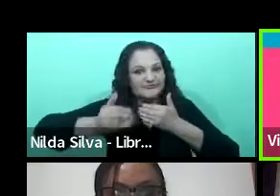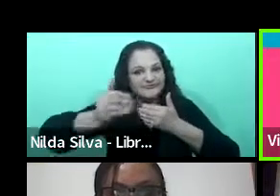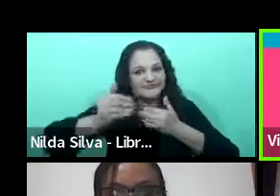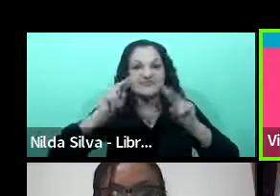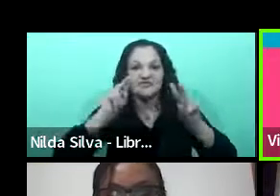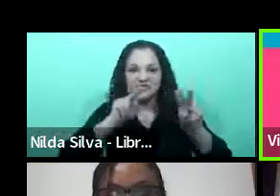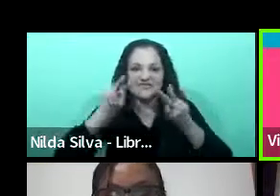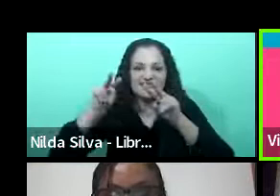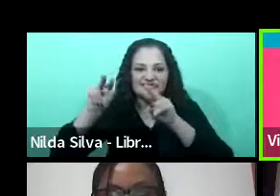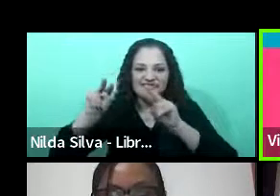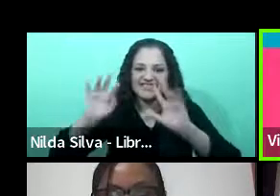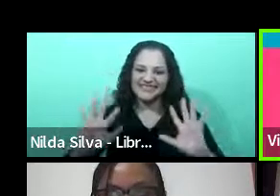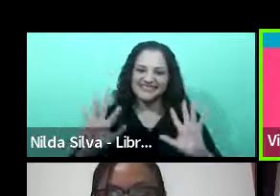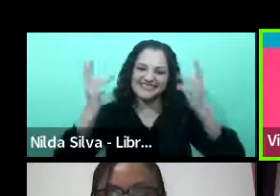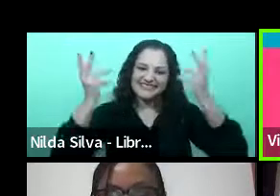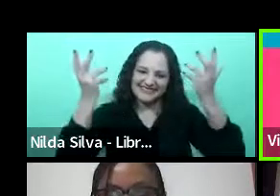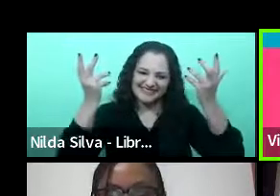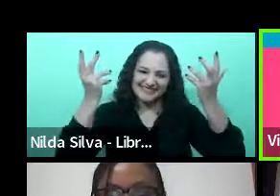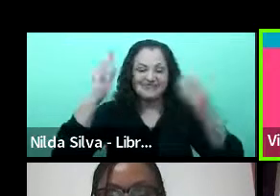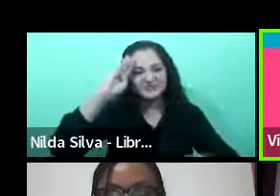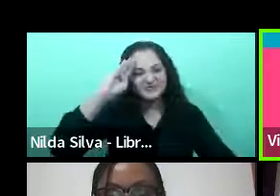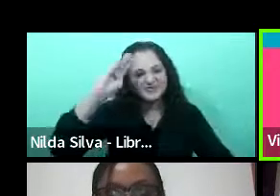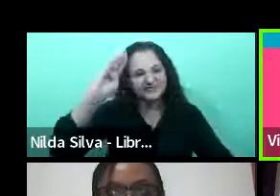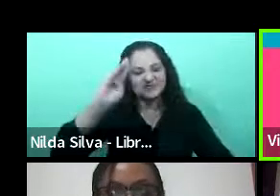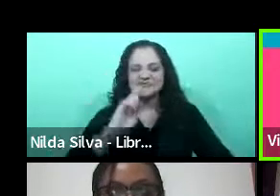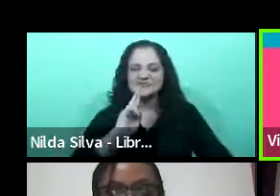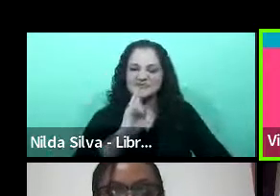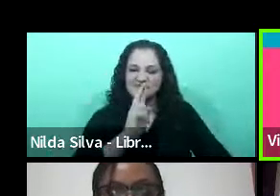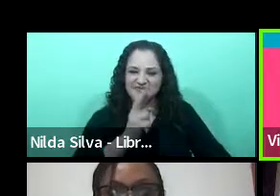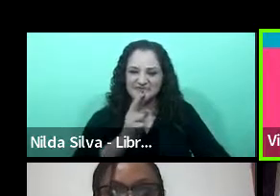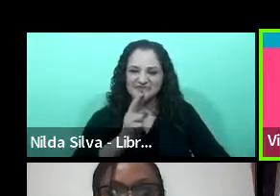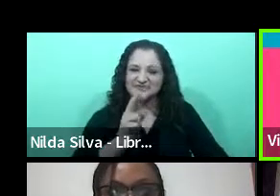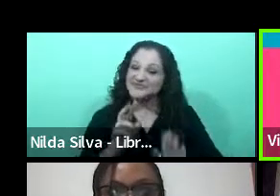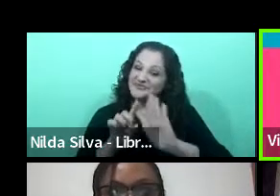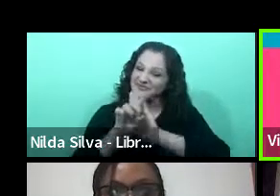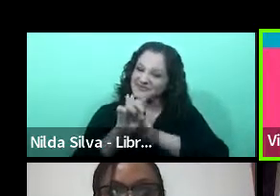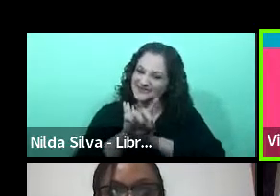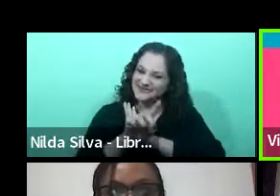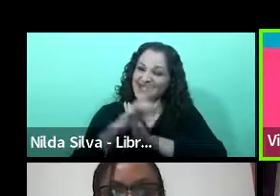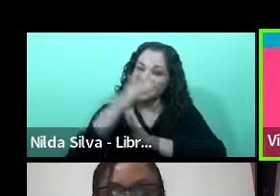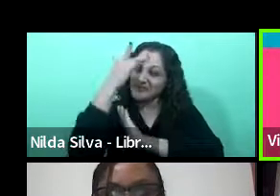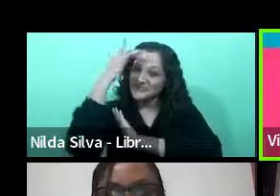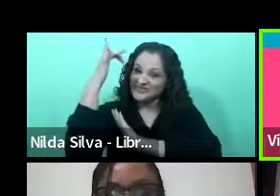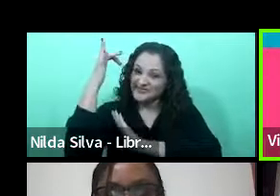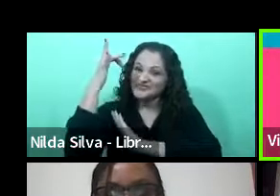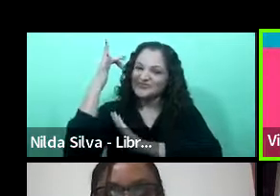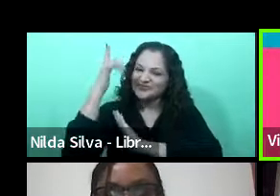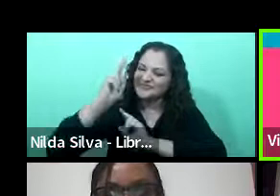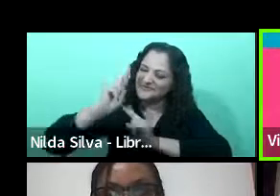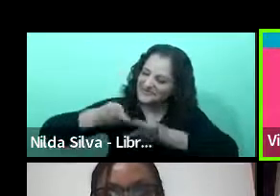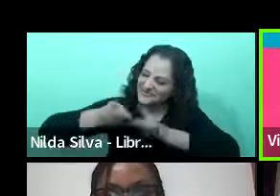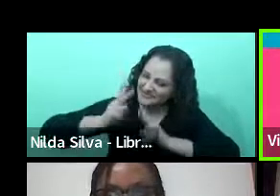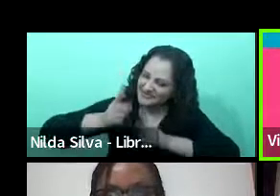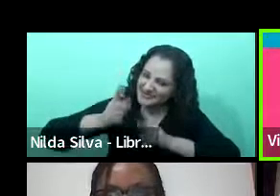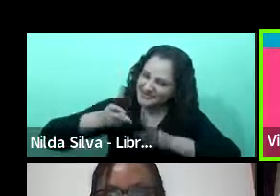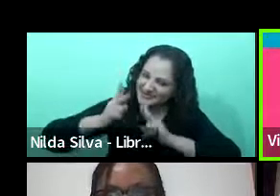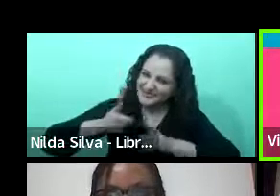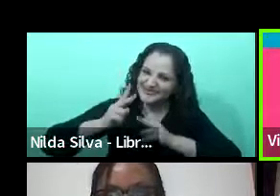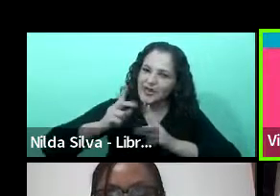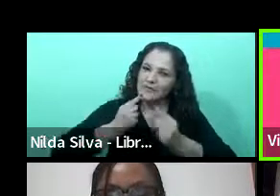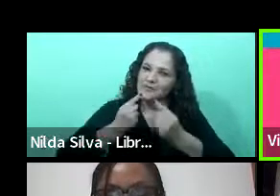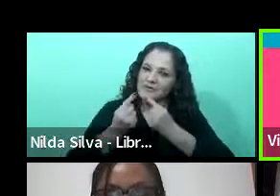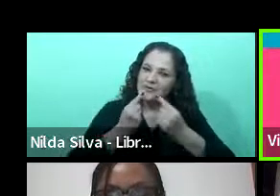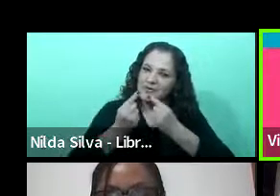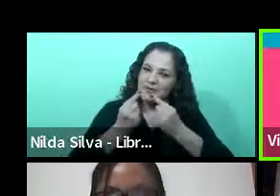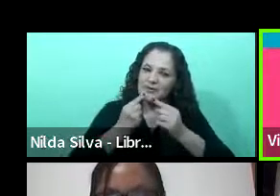aqui no nosso evento, principalmente para responder a nossa pergunta, que amanhã vamos perseguir essa pergunta nas nossas